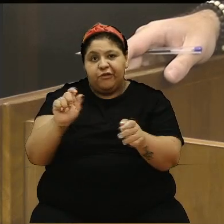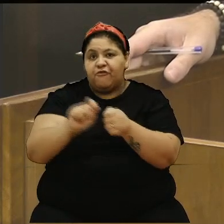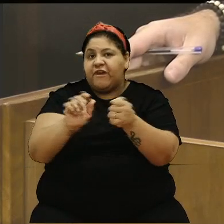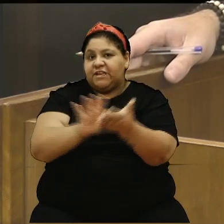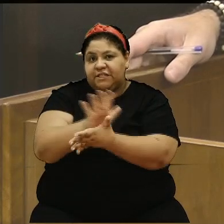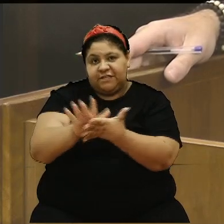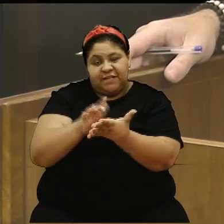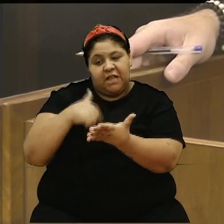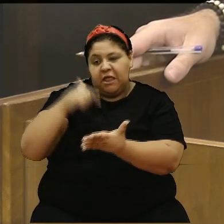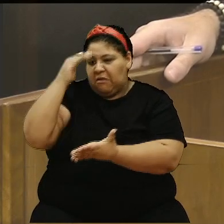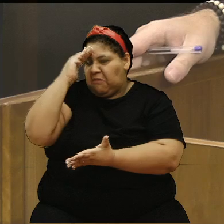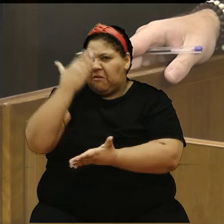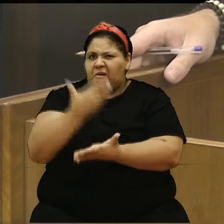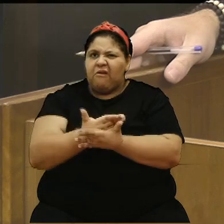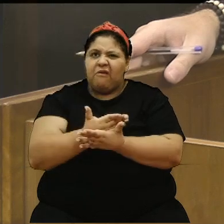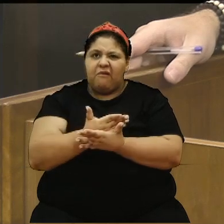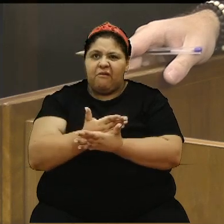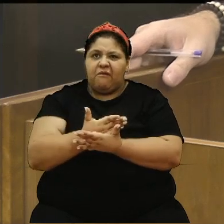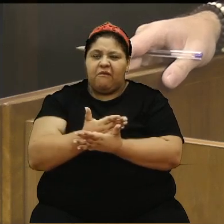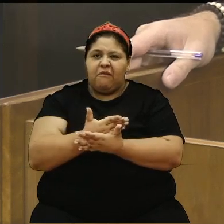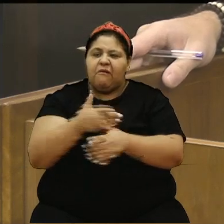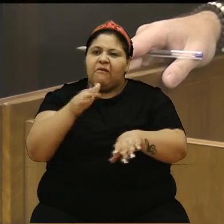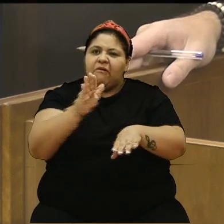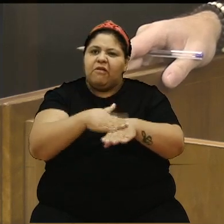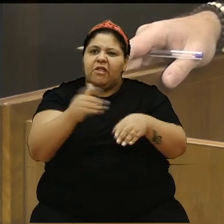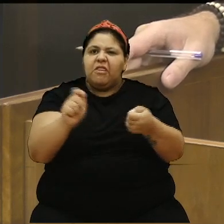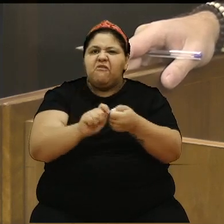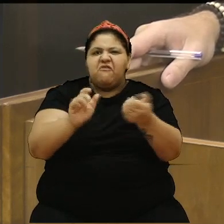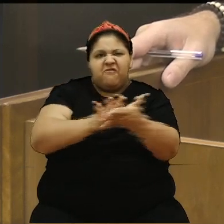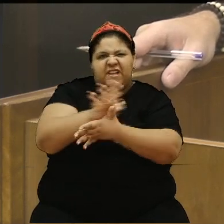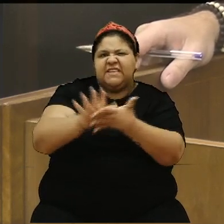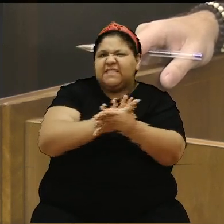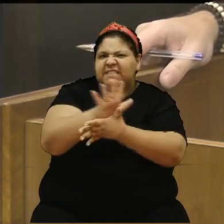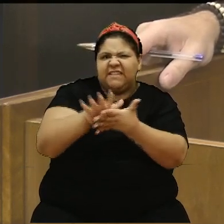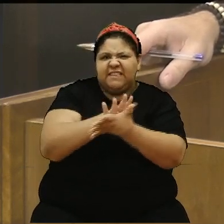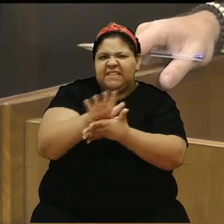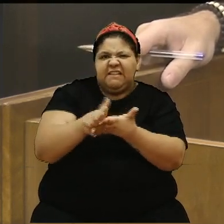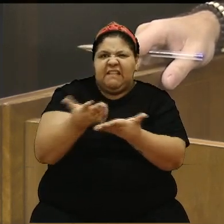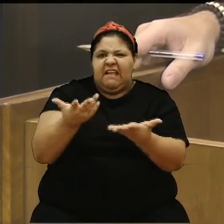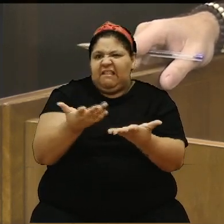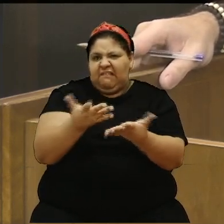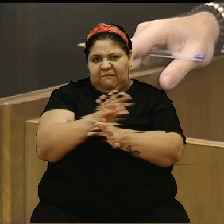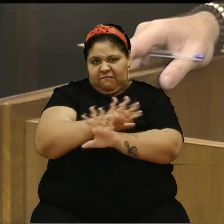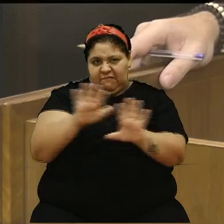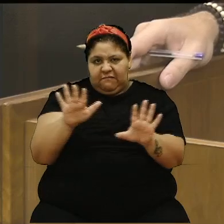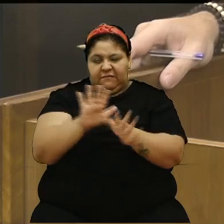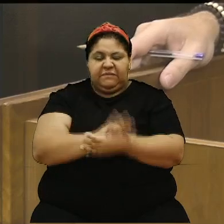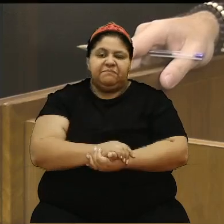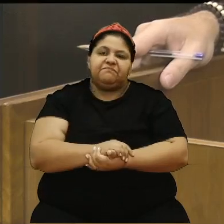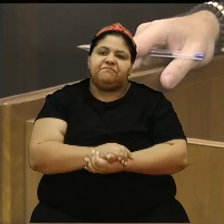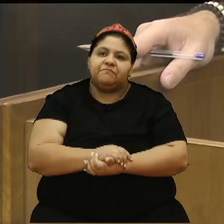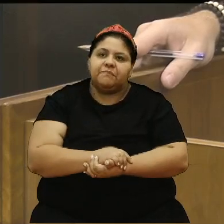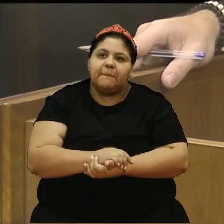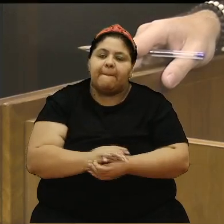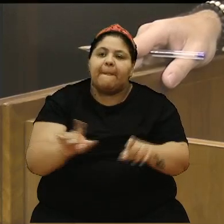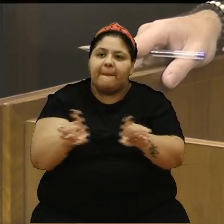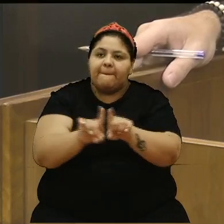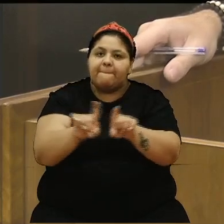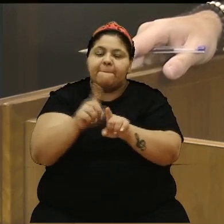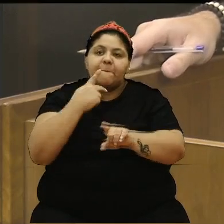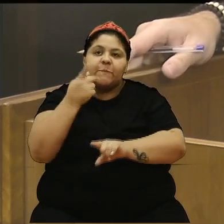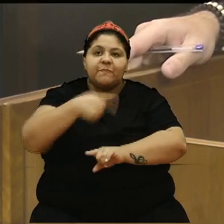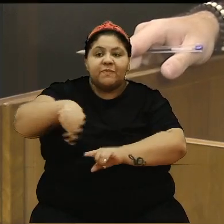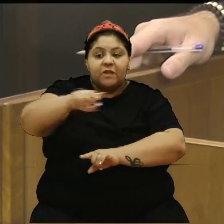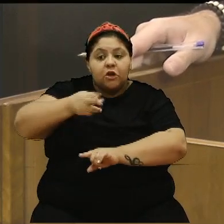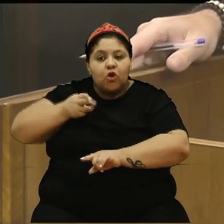Eu acredito que são mais liso que bucho de lesma, igual diria um amigo meu lá de Viamão. E também falar que a gente